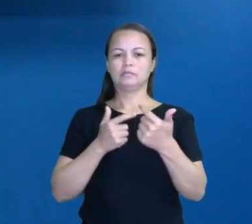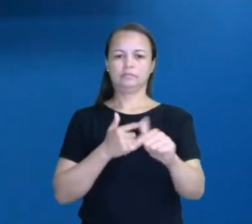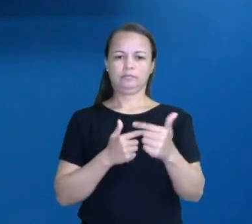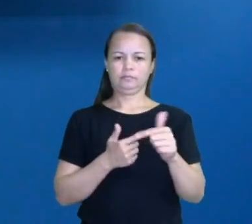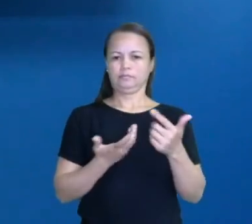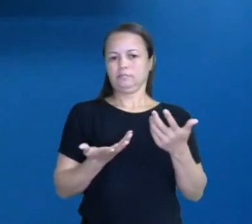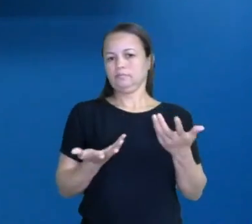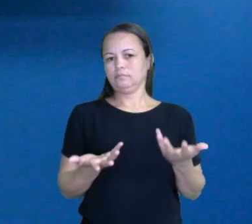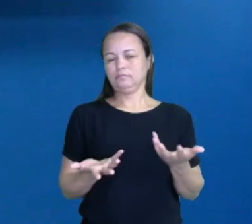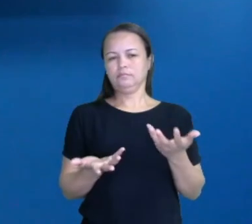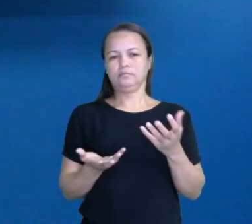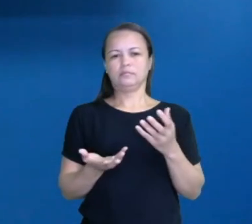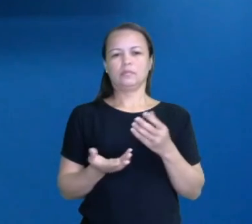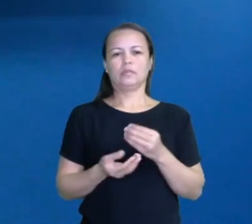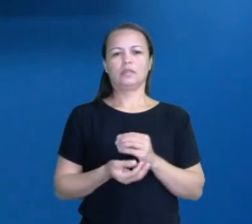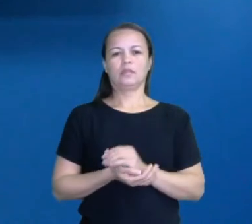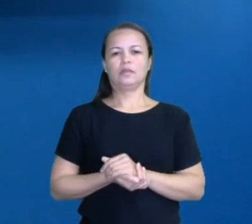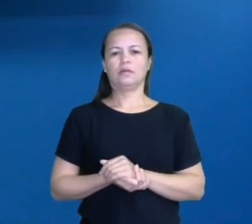sem